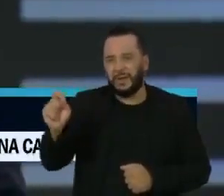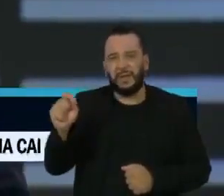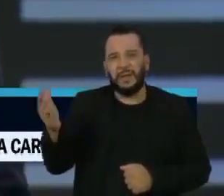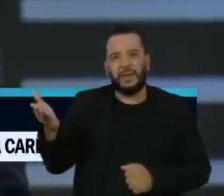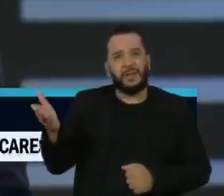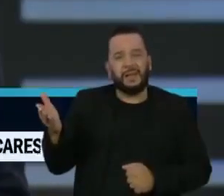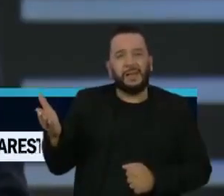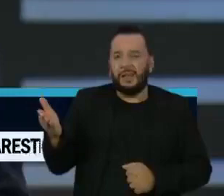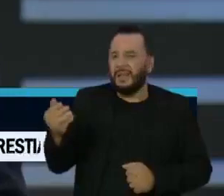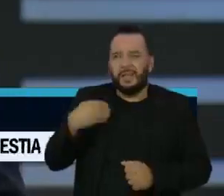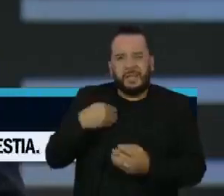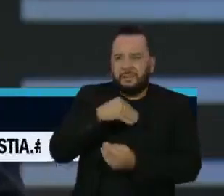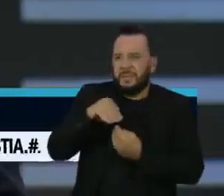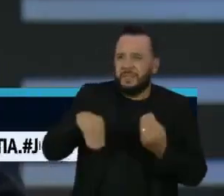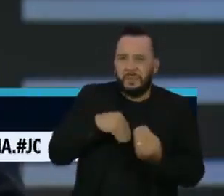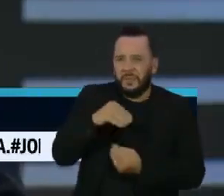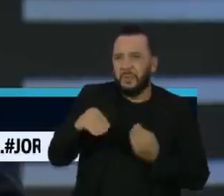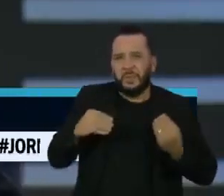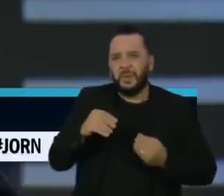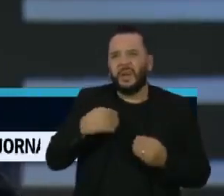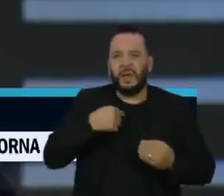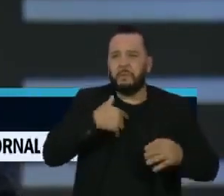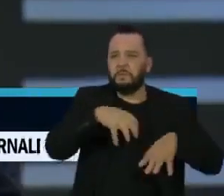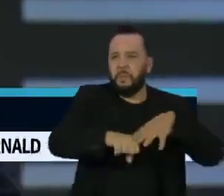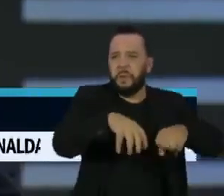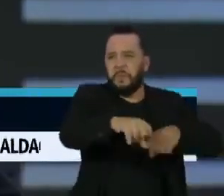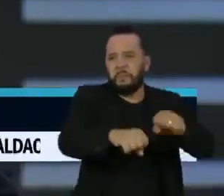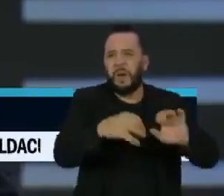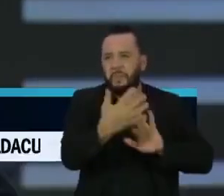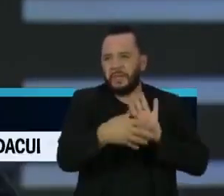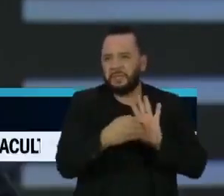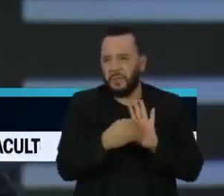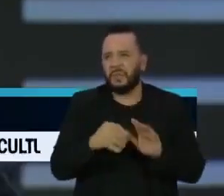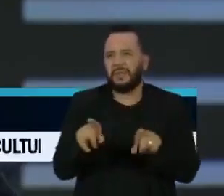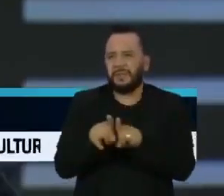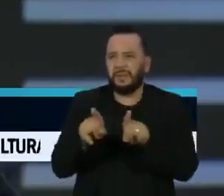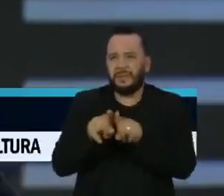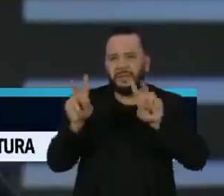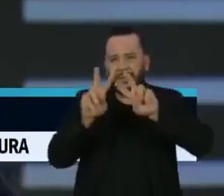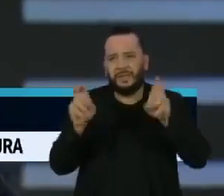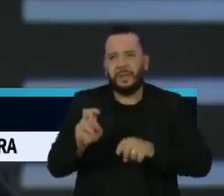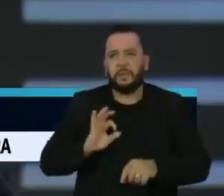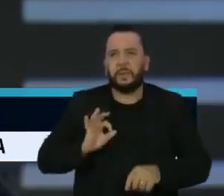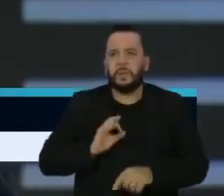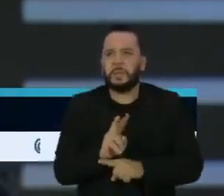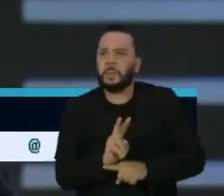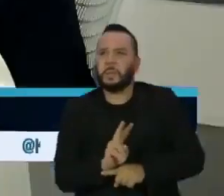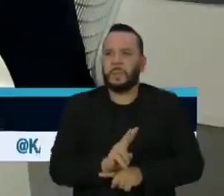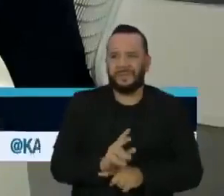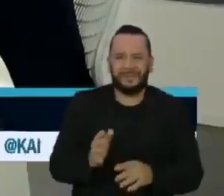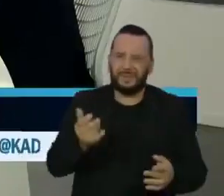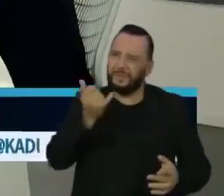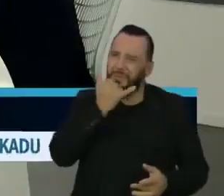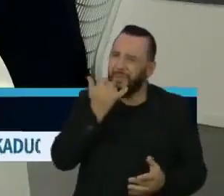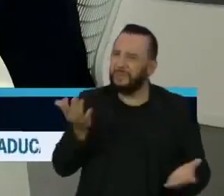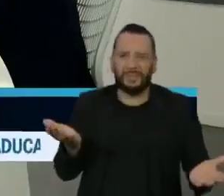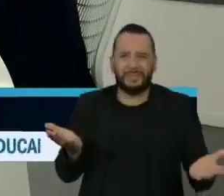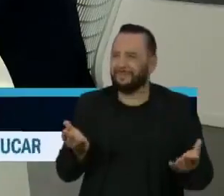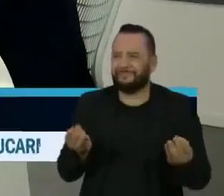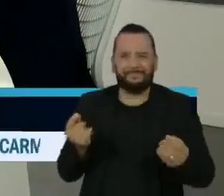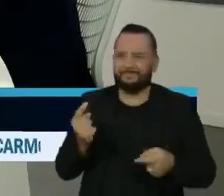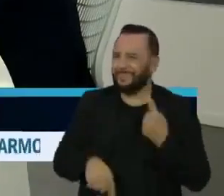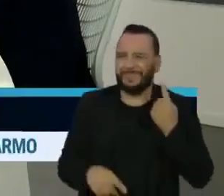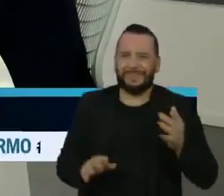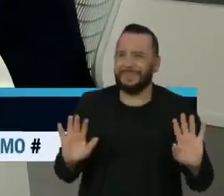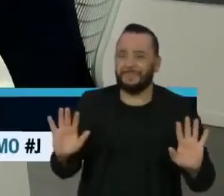velho discurso E aí mistura questões de ocupação da Amazônia e não questões que não são levantadas por ninguém por nenhum país